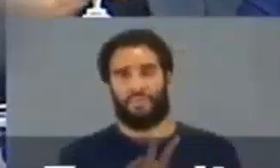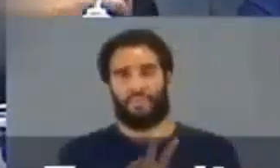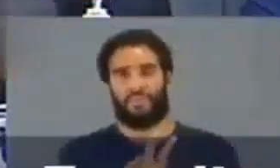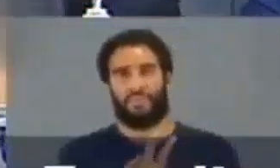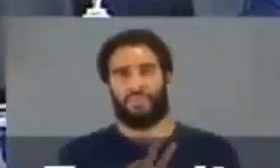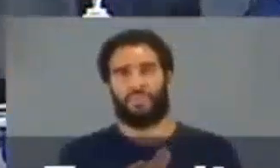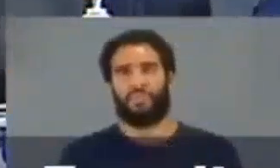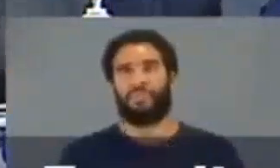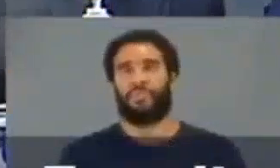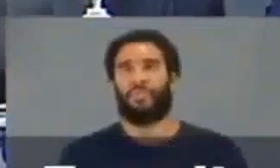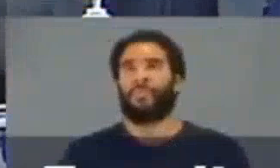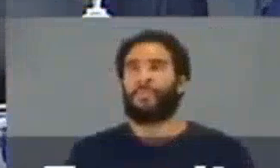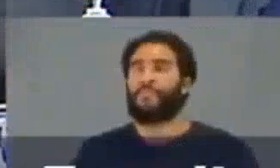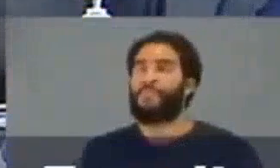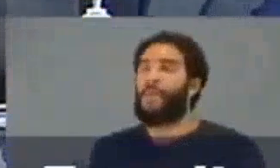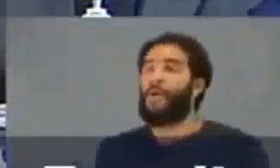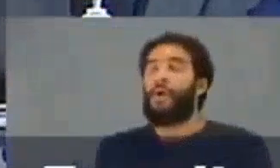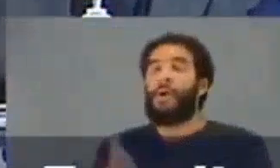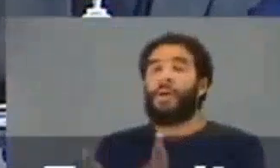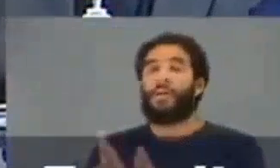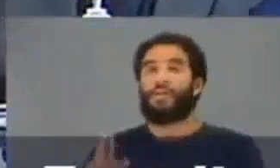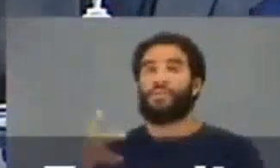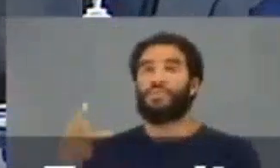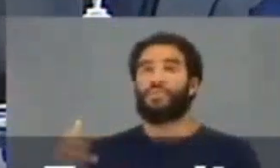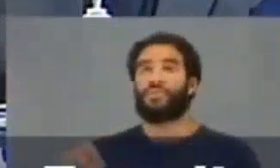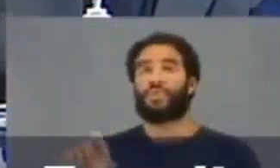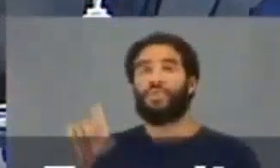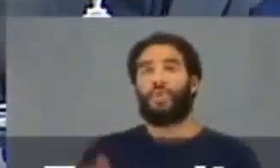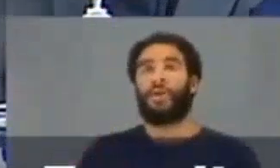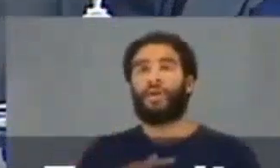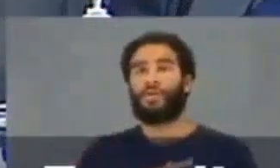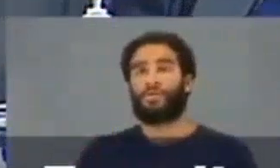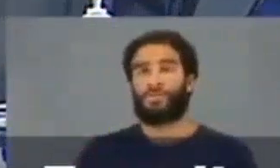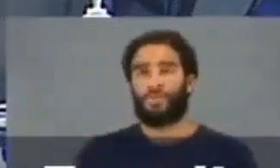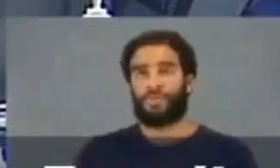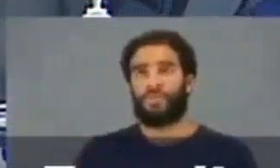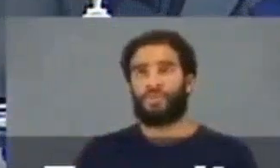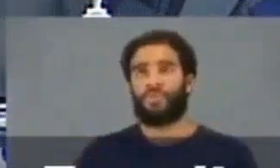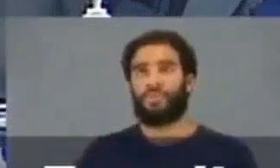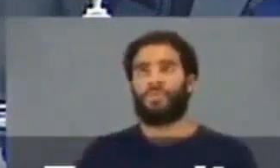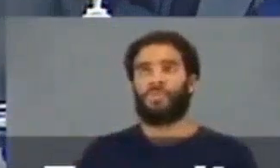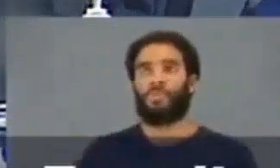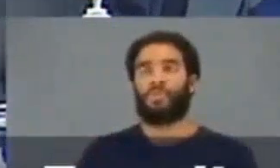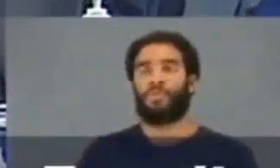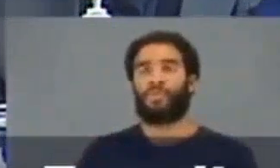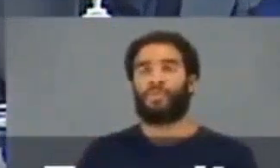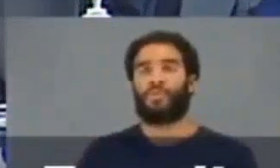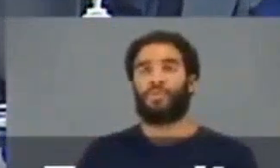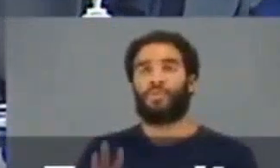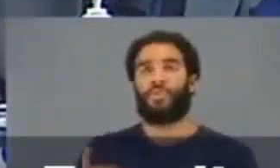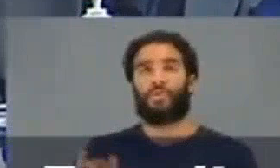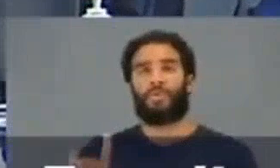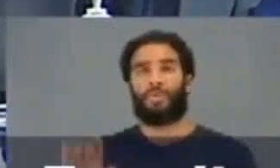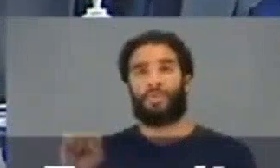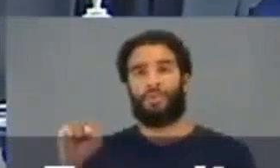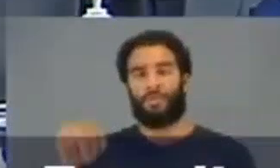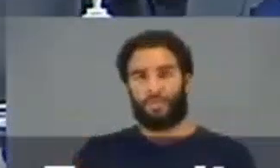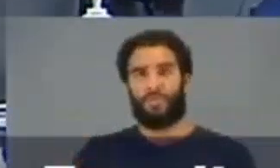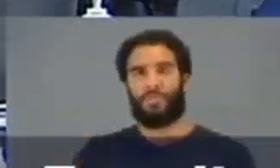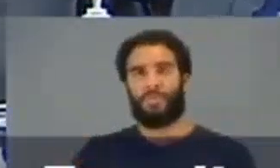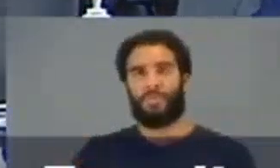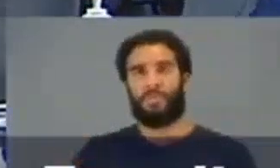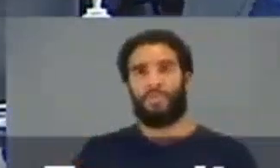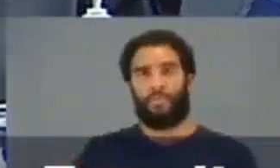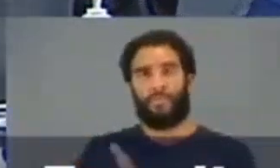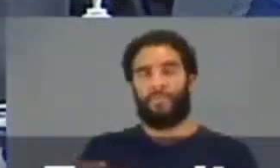ação. Qual é a sua relação com o ex-governador Wilson, o ex-governador Wilson Witzel do Rio de